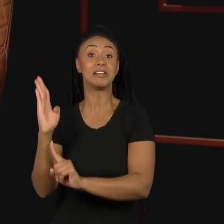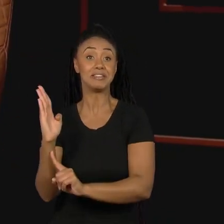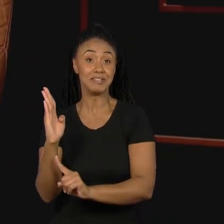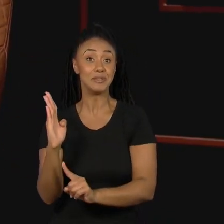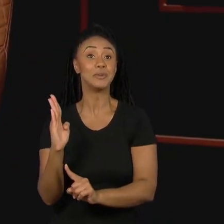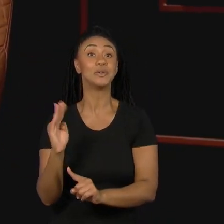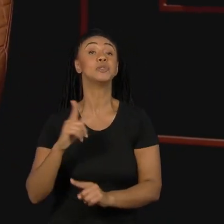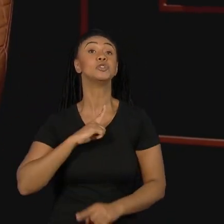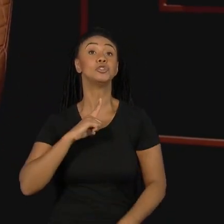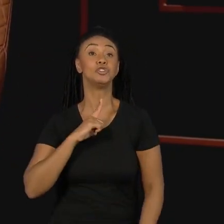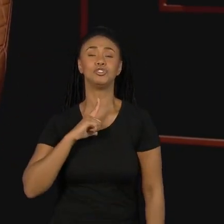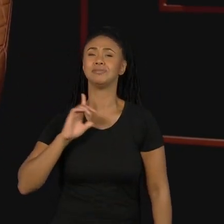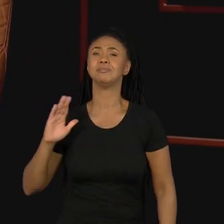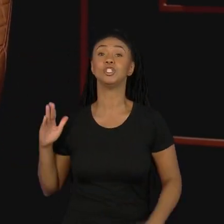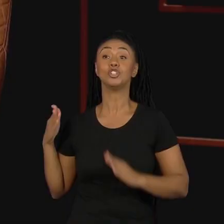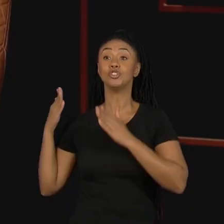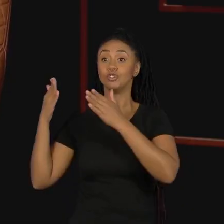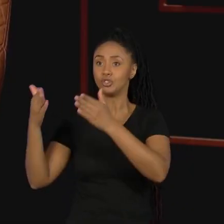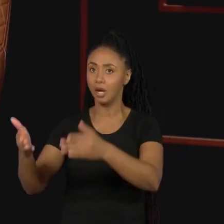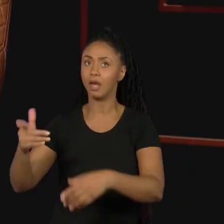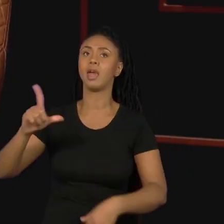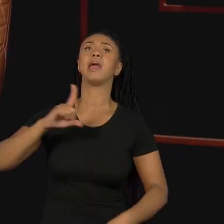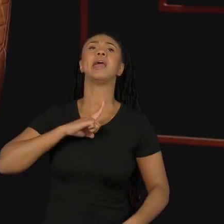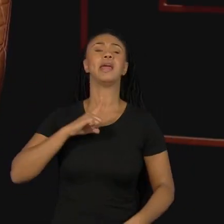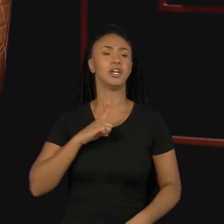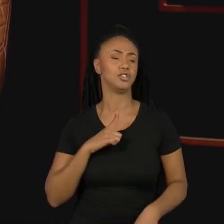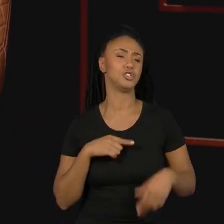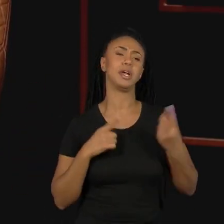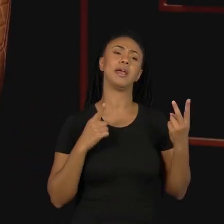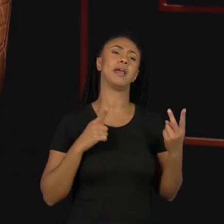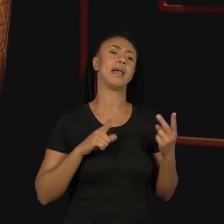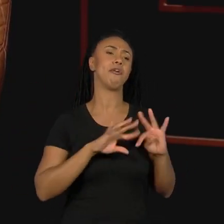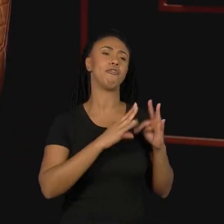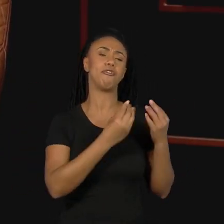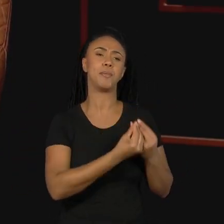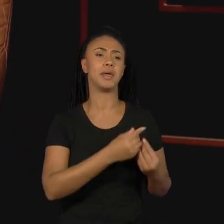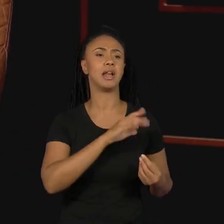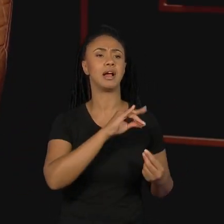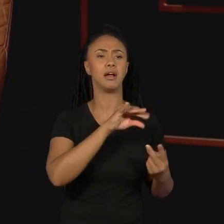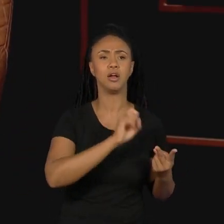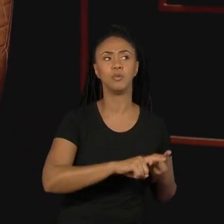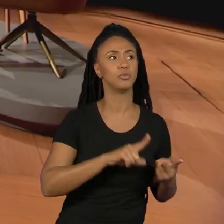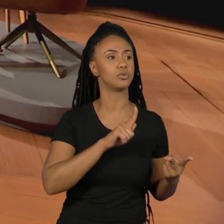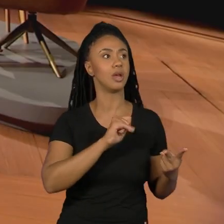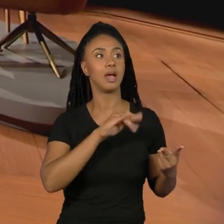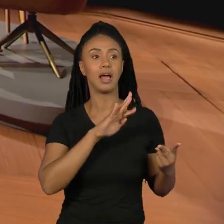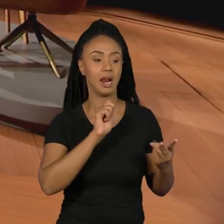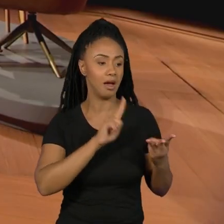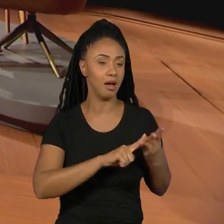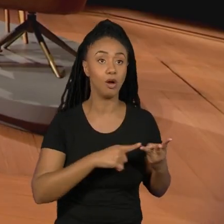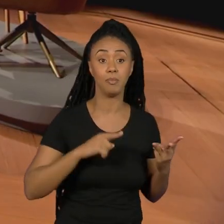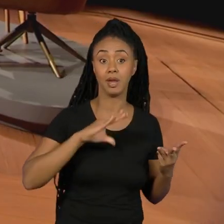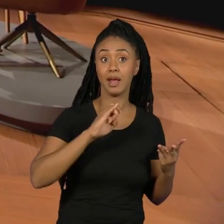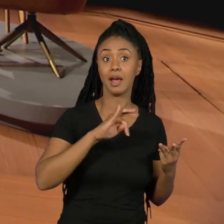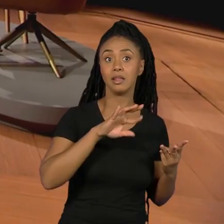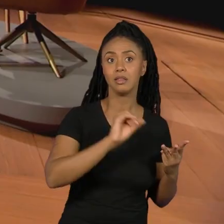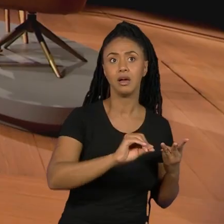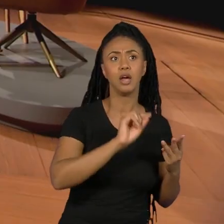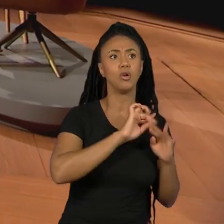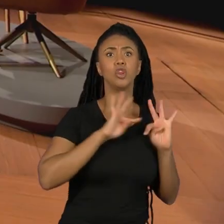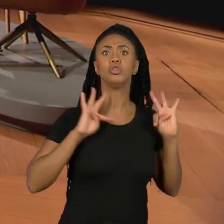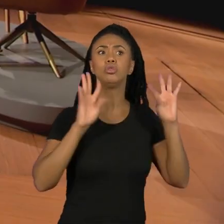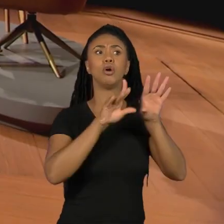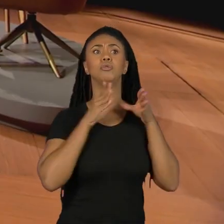assim, desprezível. Os irmãos Campos, o Rogério Sganzella, o Júlio Bersani, o Glauber, o Caetano, todo mundo lá.